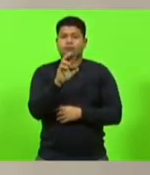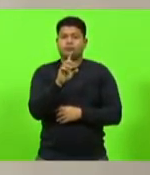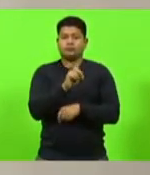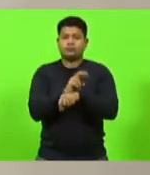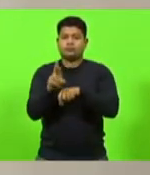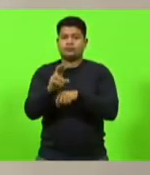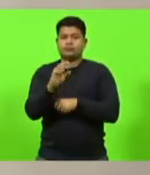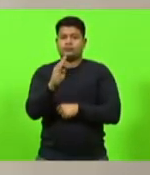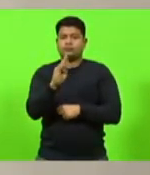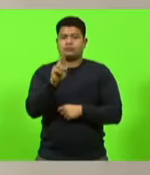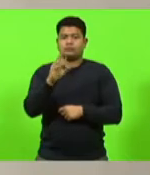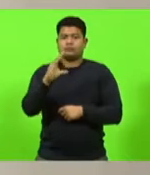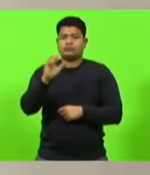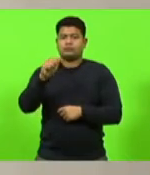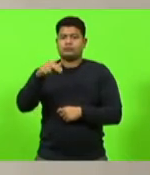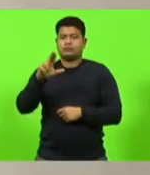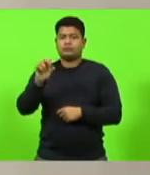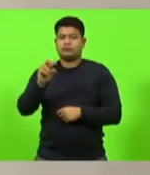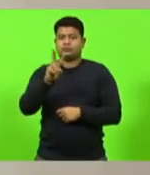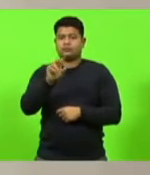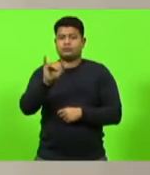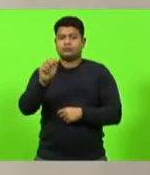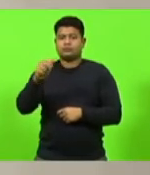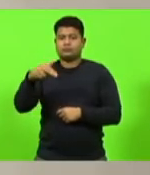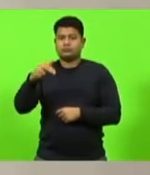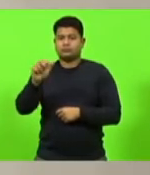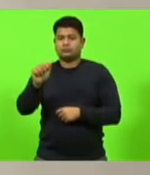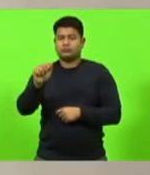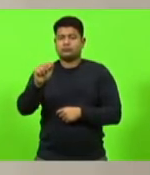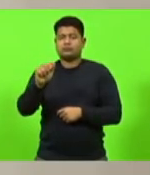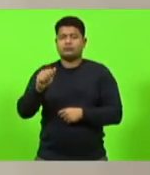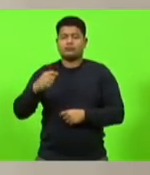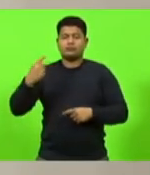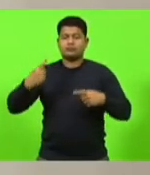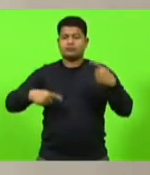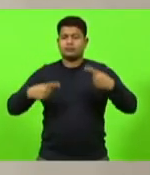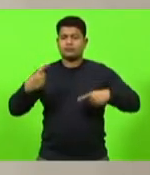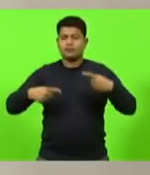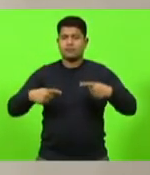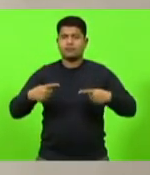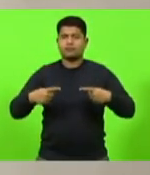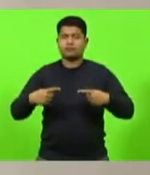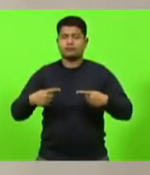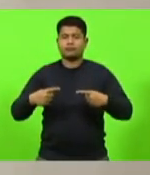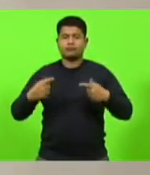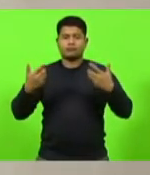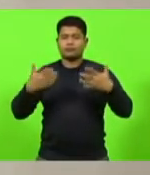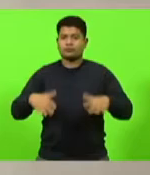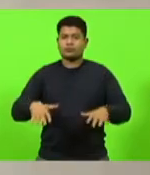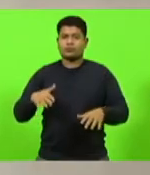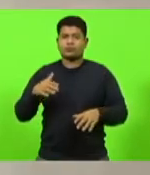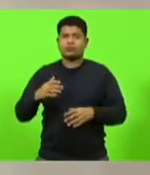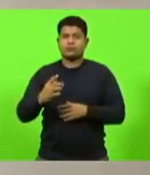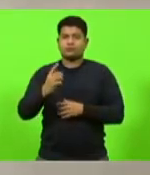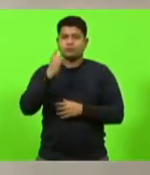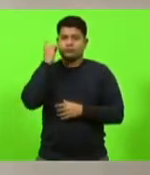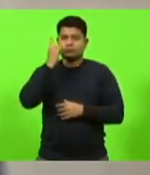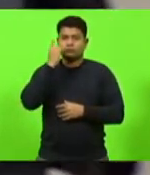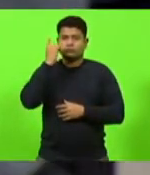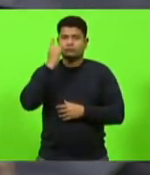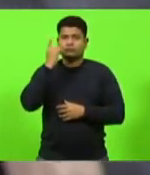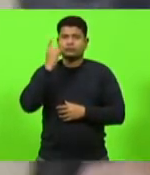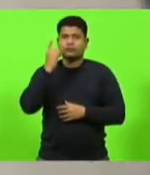Bulcão Viana e José da Costa Moelman. Em discussão. Não havendo quem queira discutir, em votação.